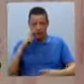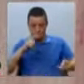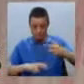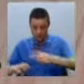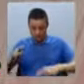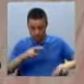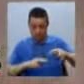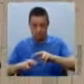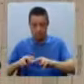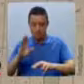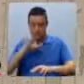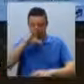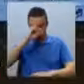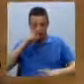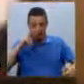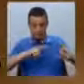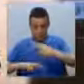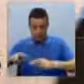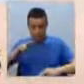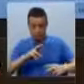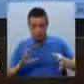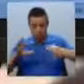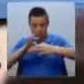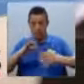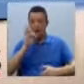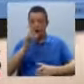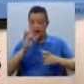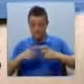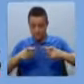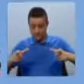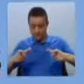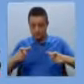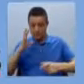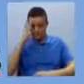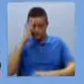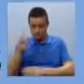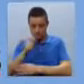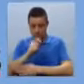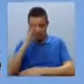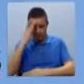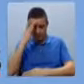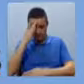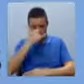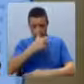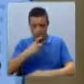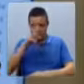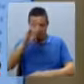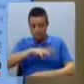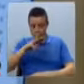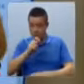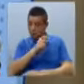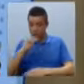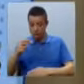operação segundo o ministério das Finanças o benefício associado às faturas comunicadas até meados de fevereiro ascendia já a milhões de euros